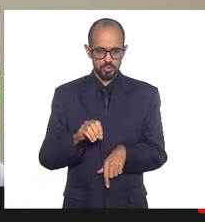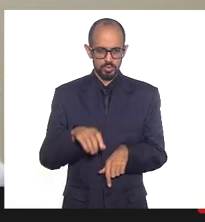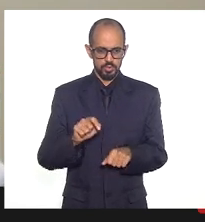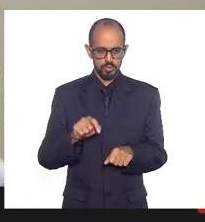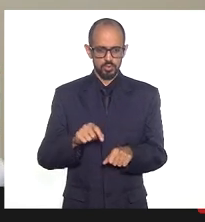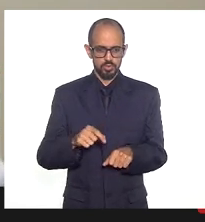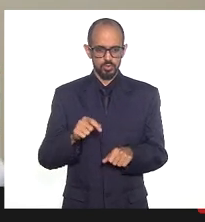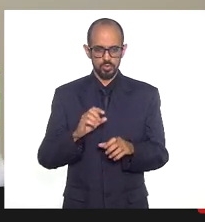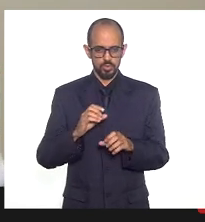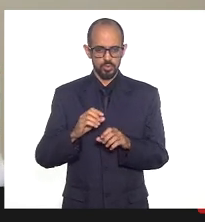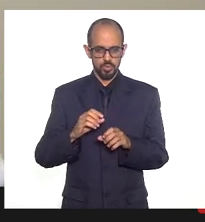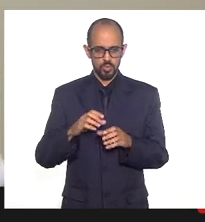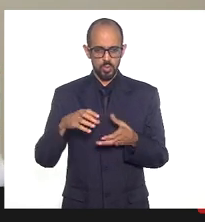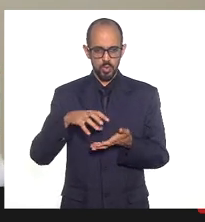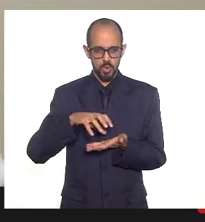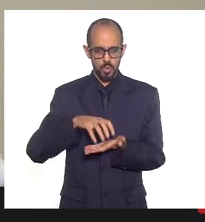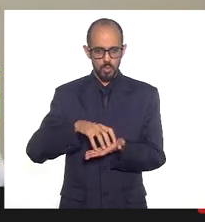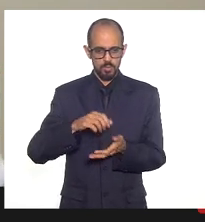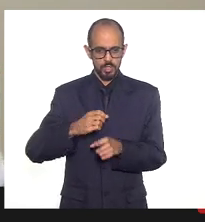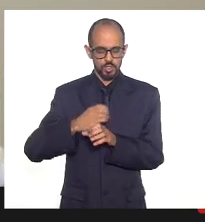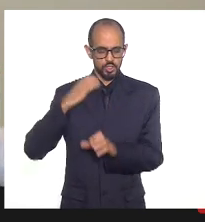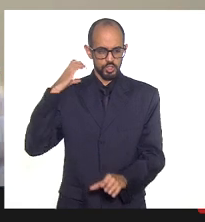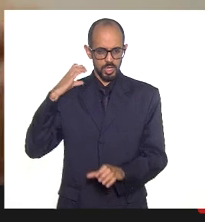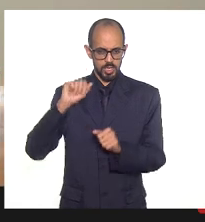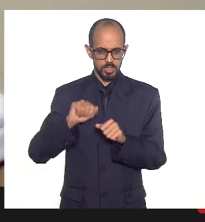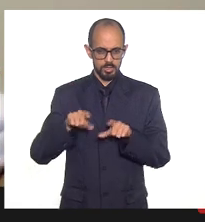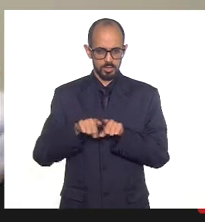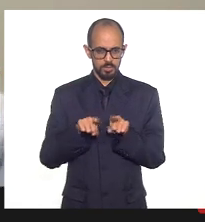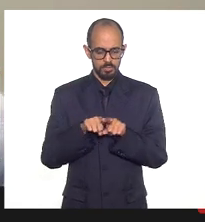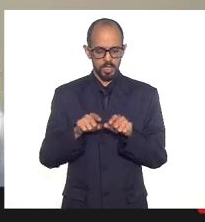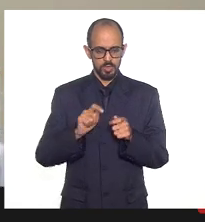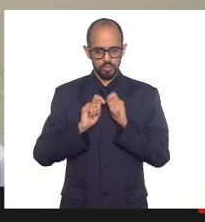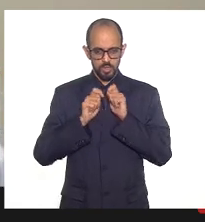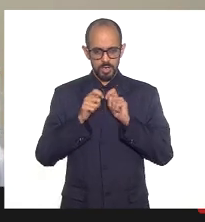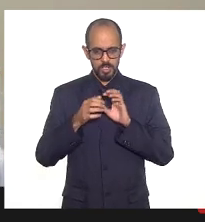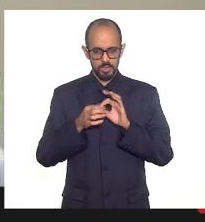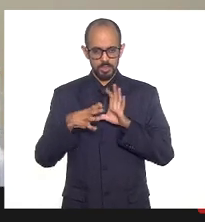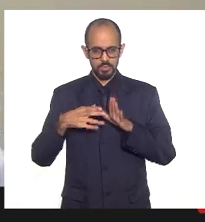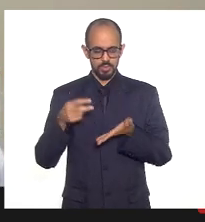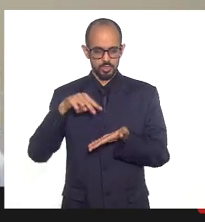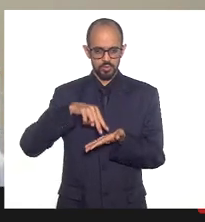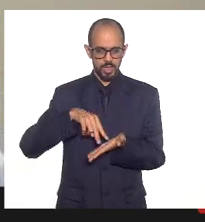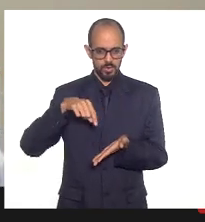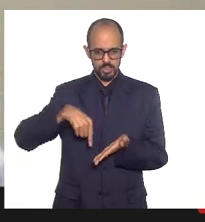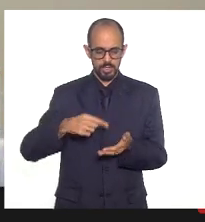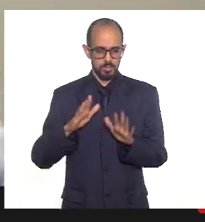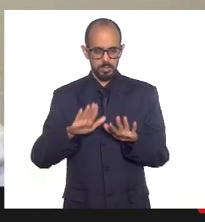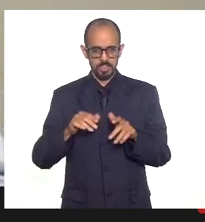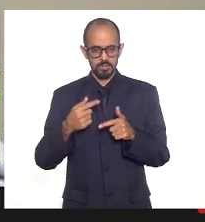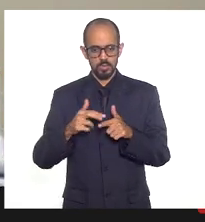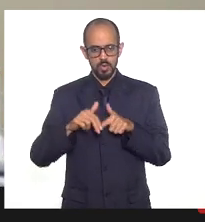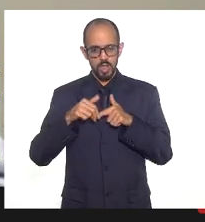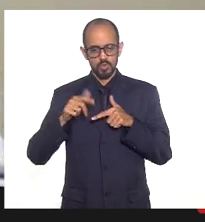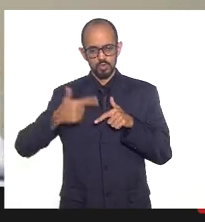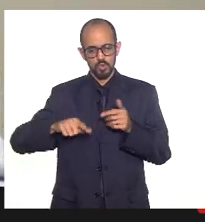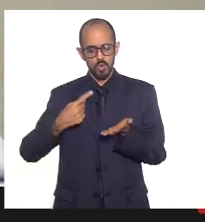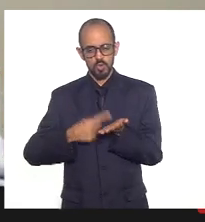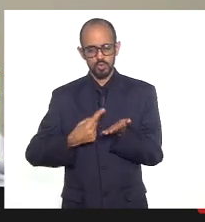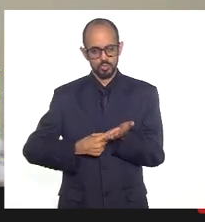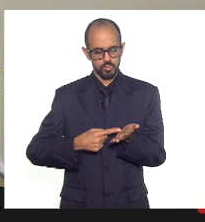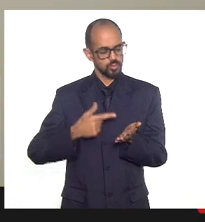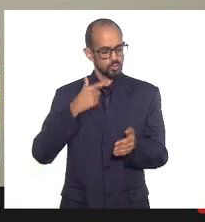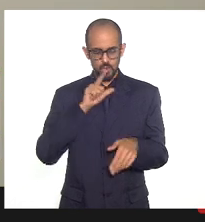FNDC, e o Emílio Lopes, do Coletivo de Jornalistas Livres, que estiveram conosco aqui, mas em função de outras agendas tiveram que nos